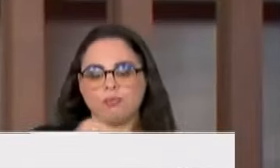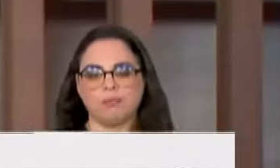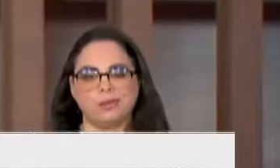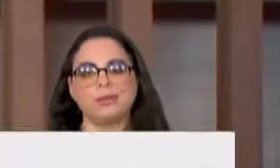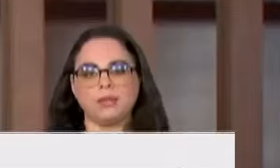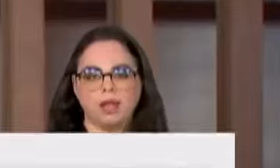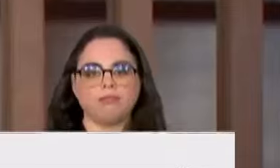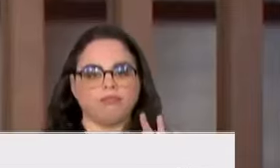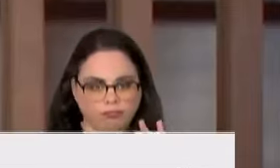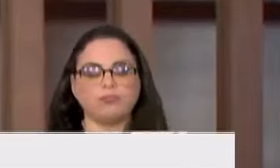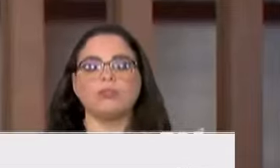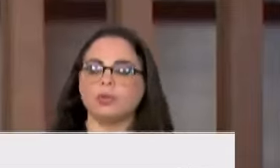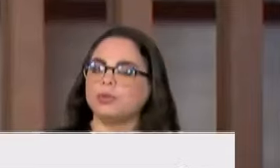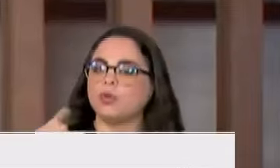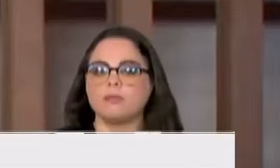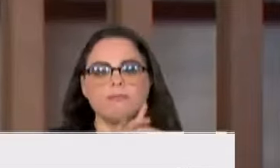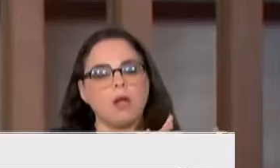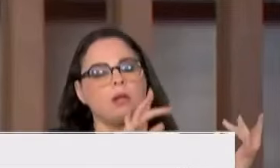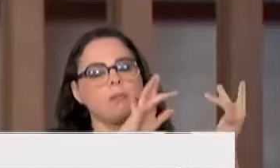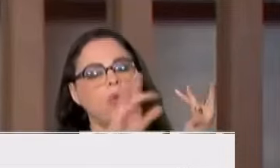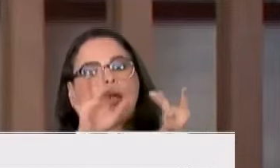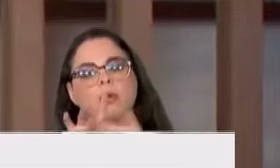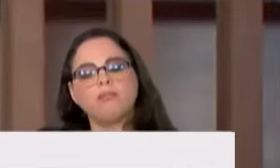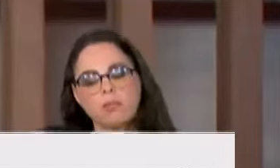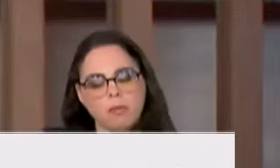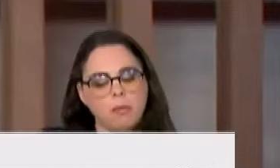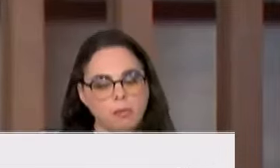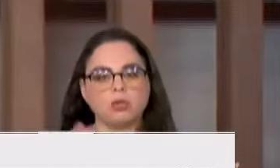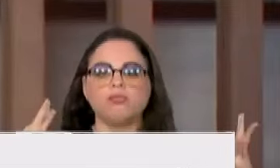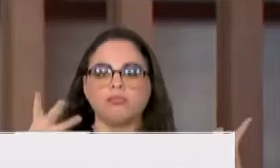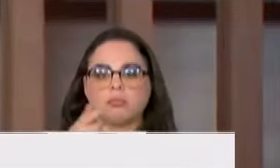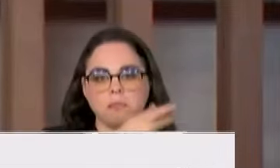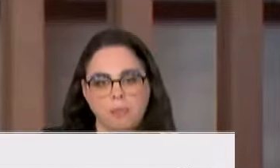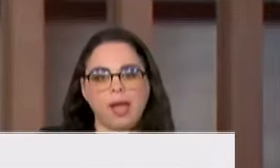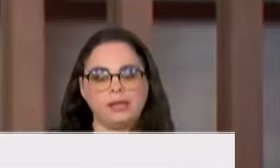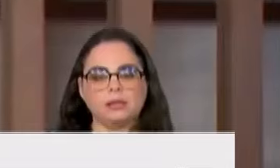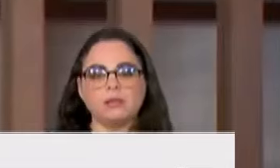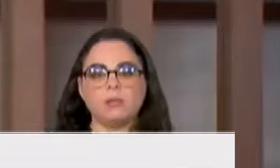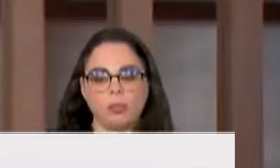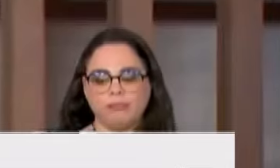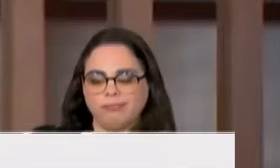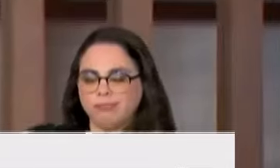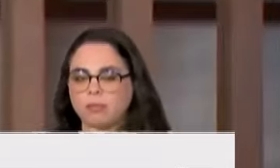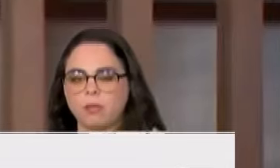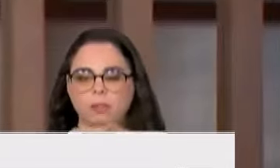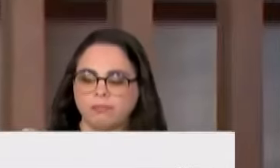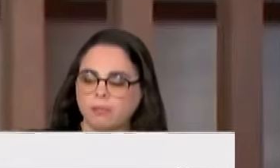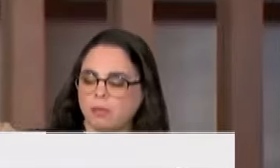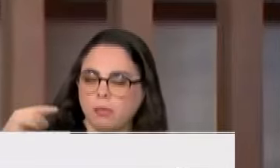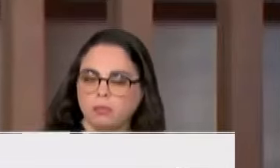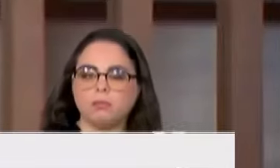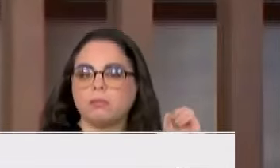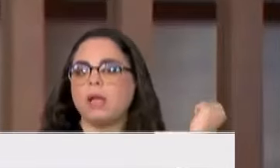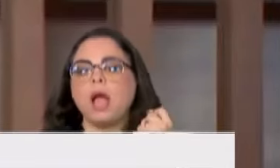e nós temos feito contatos mais variados com todos os países da vizinhança para garantir o